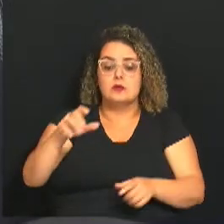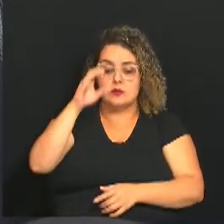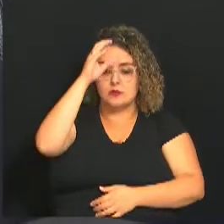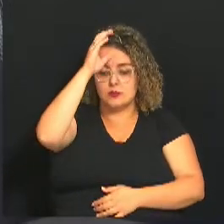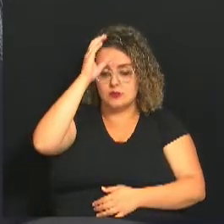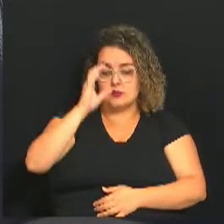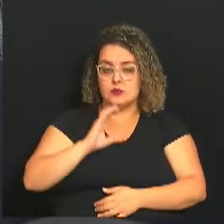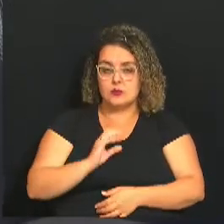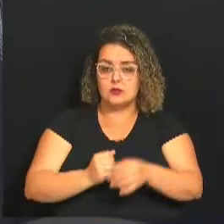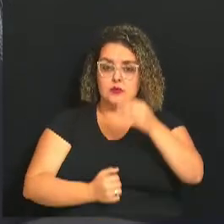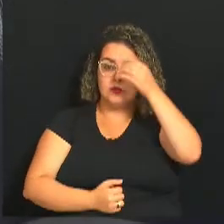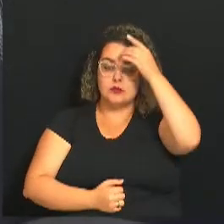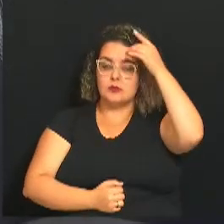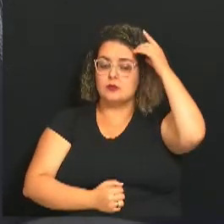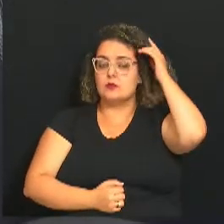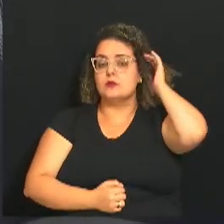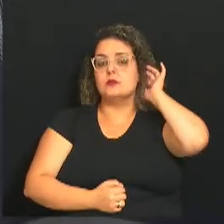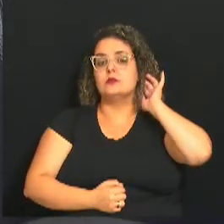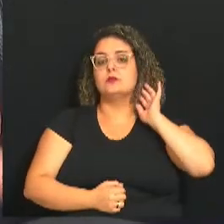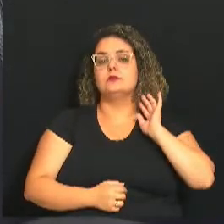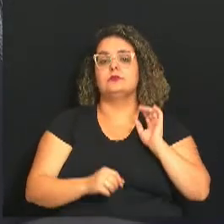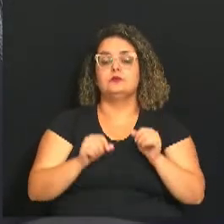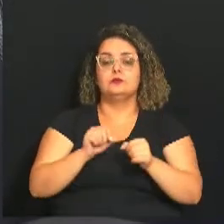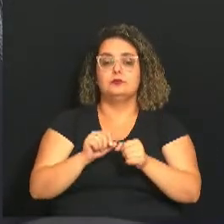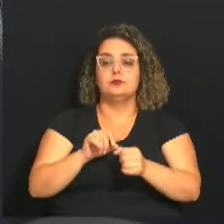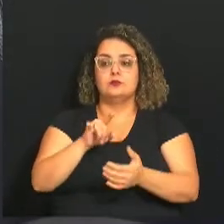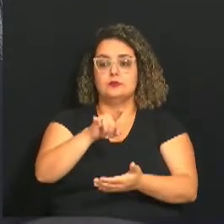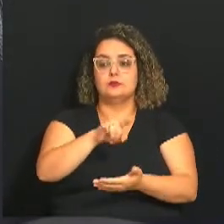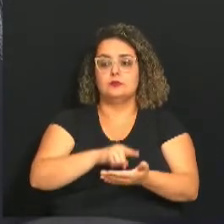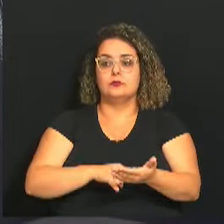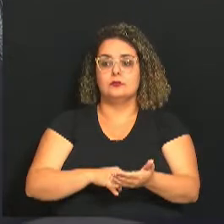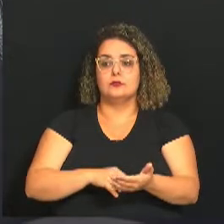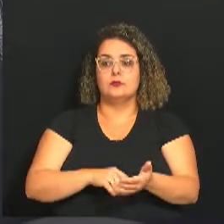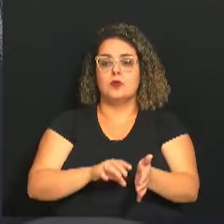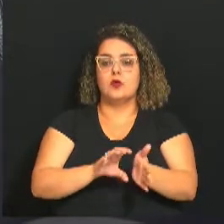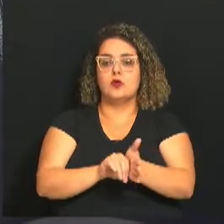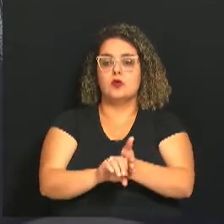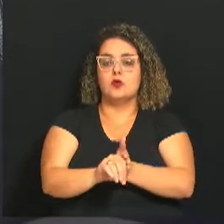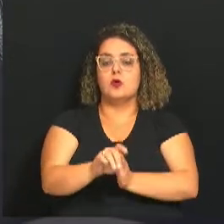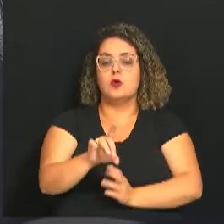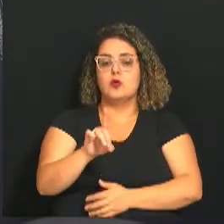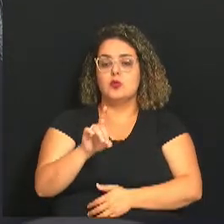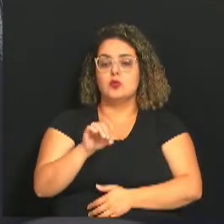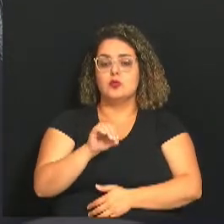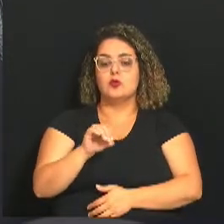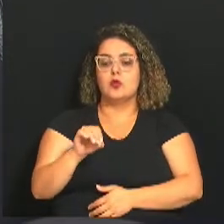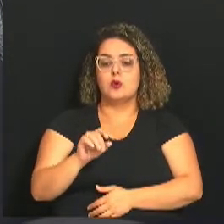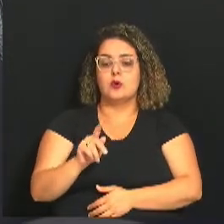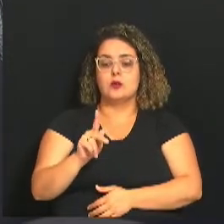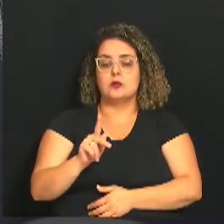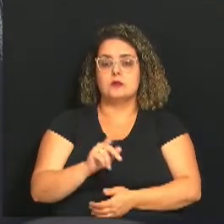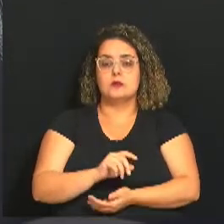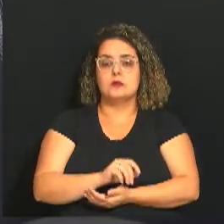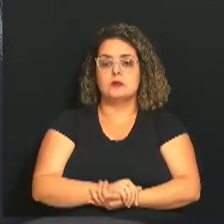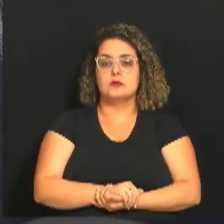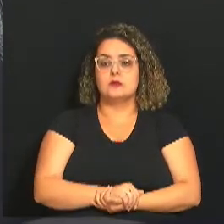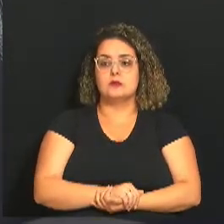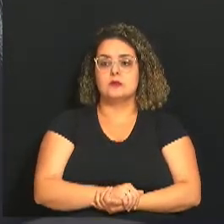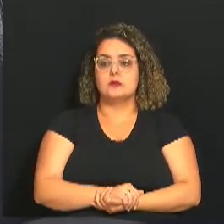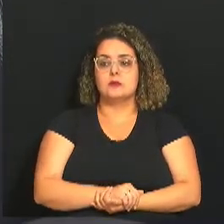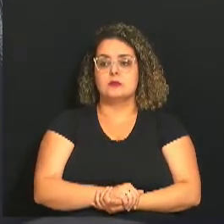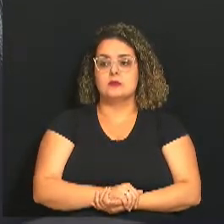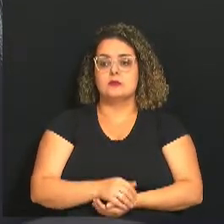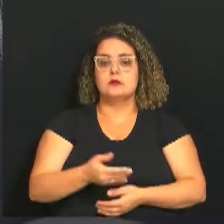um formulário, um Google Docs, e estamos compartilhando para que as